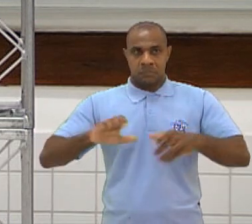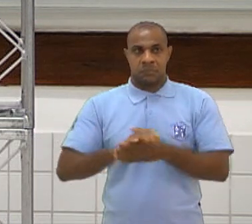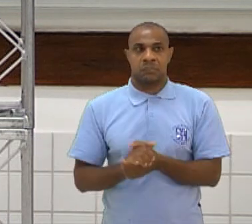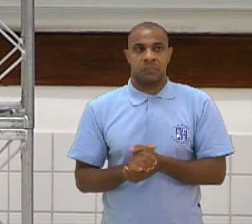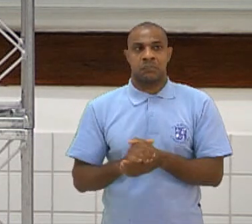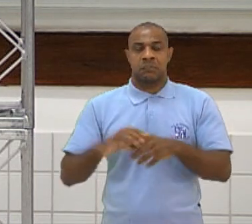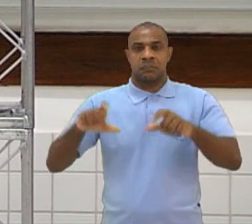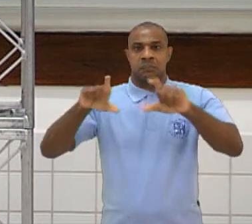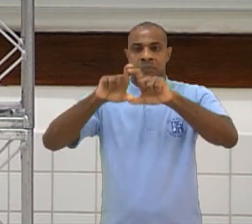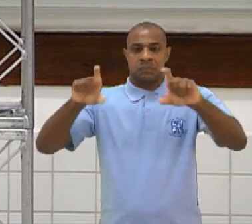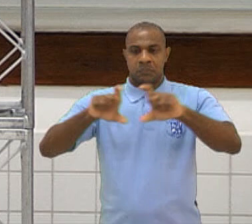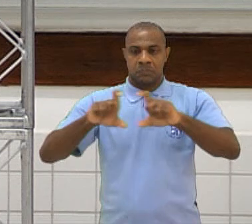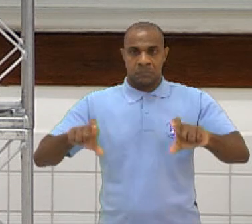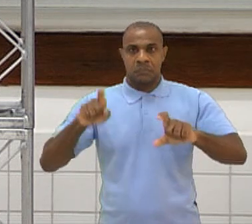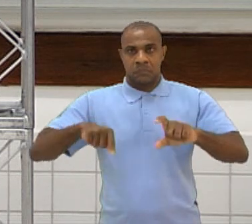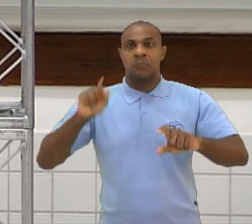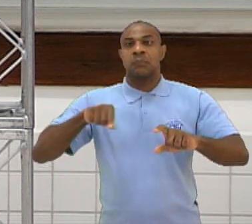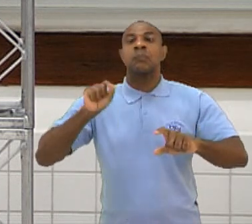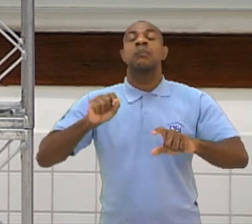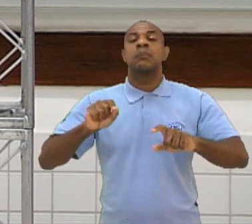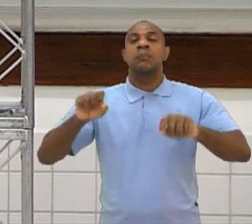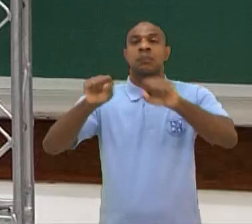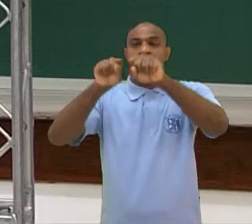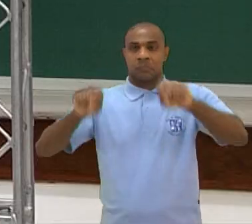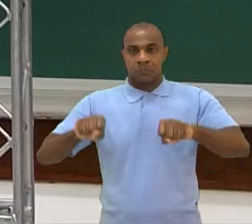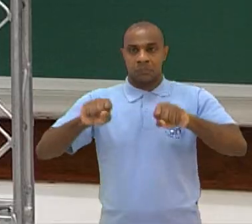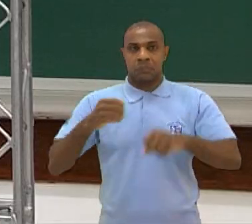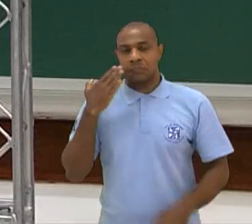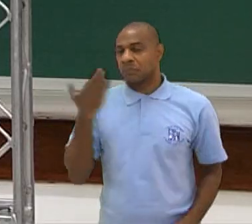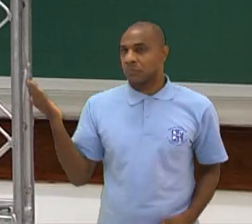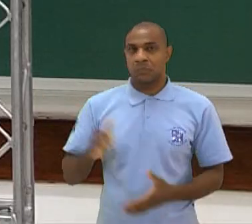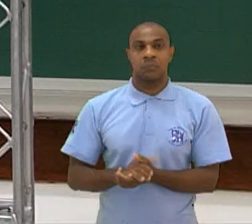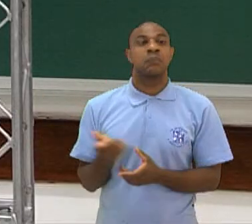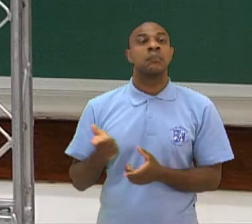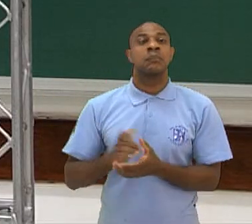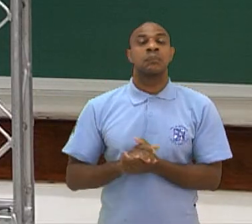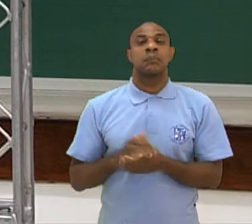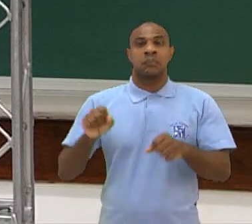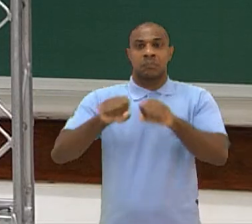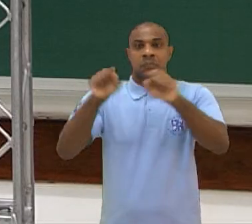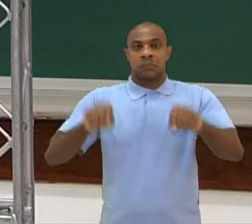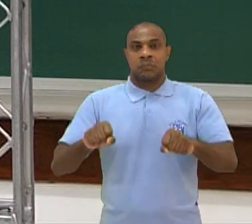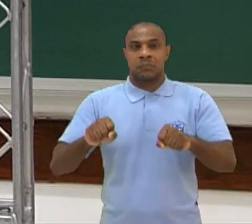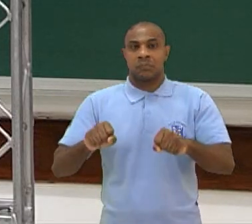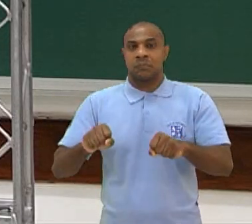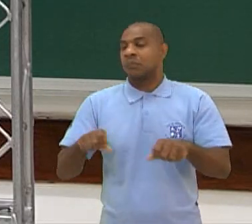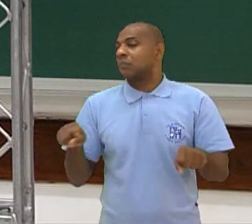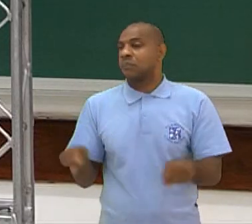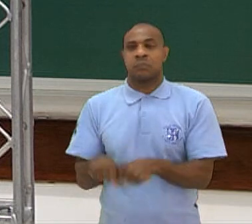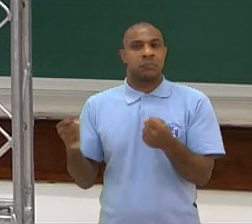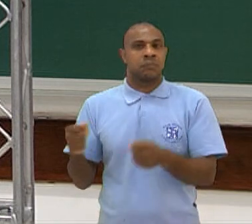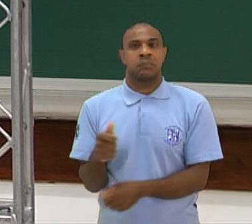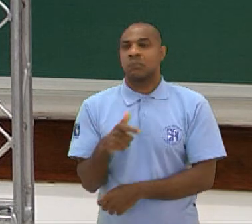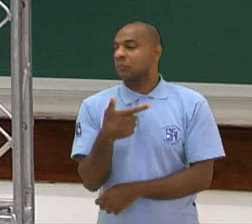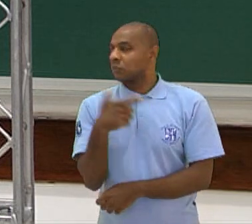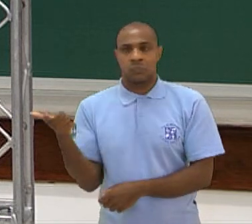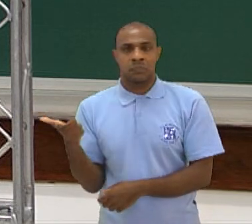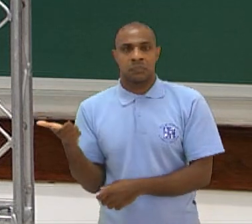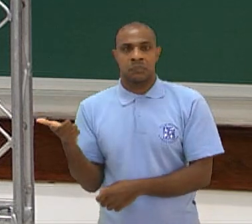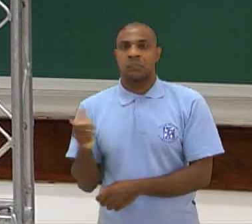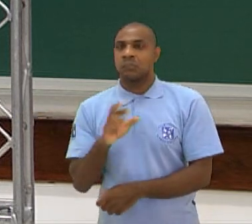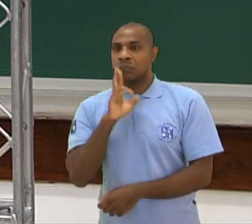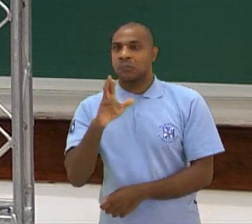Duas ou mais já é um sistema. O que a gente vai trabalhar? O sistema impossível, onde não tem solução. Professor, nós vamos estudar